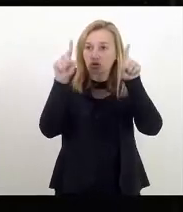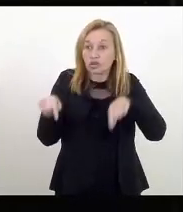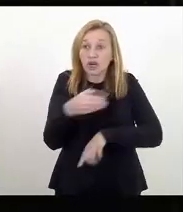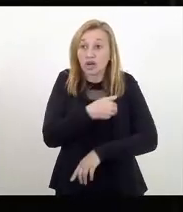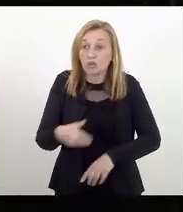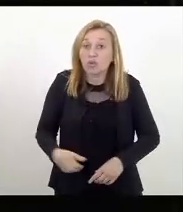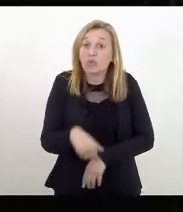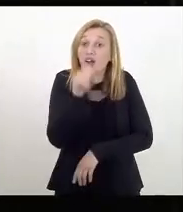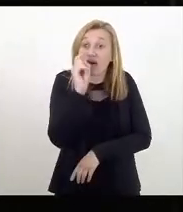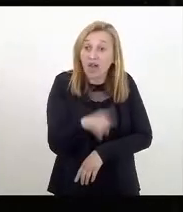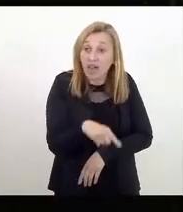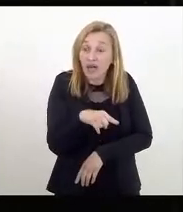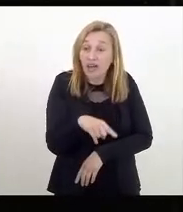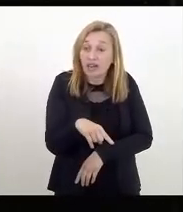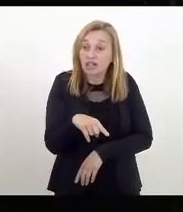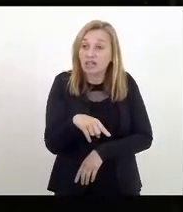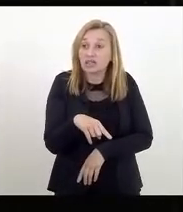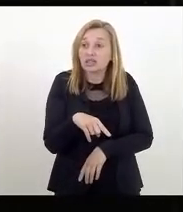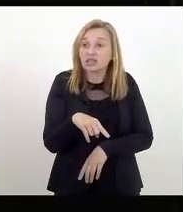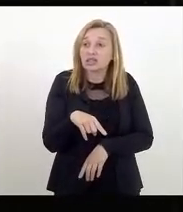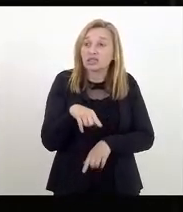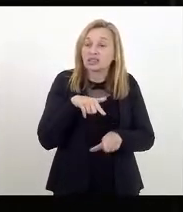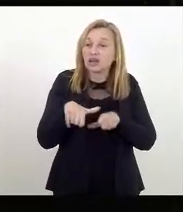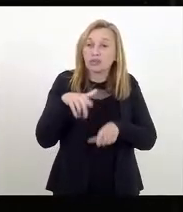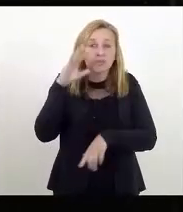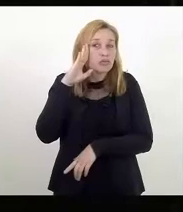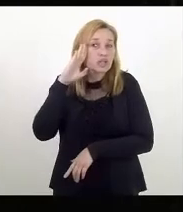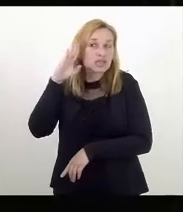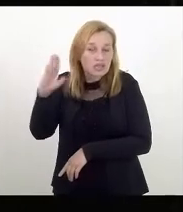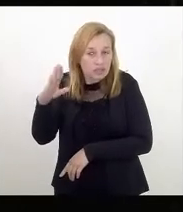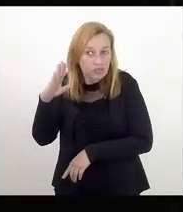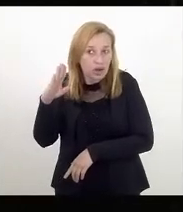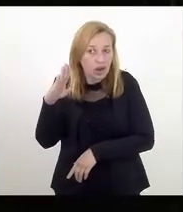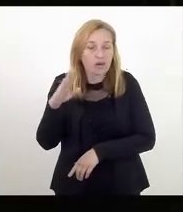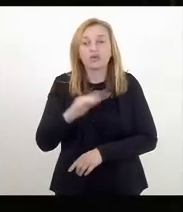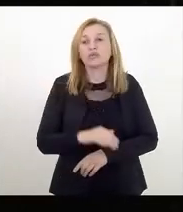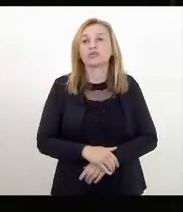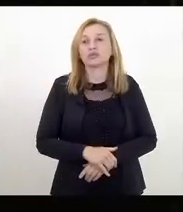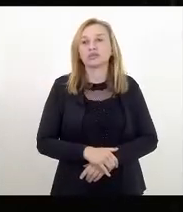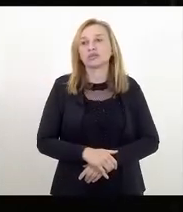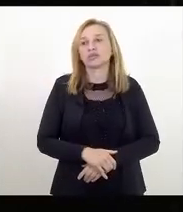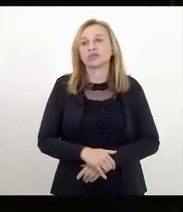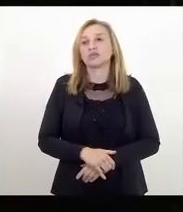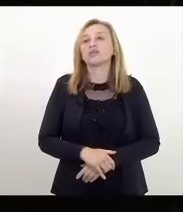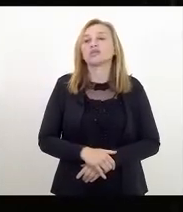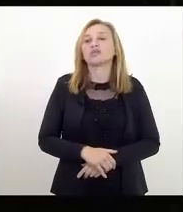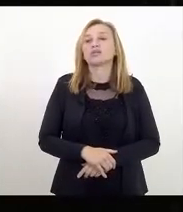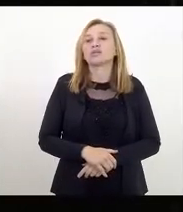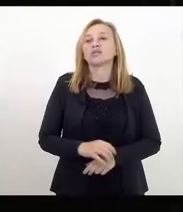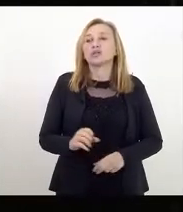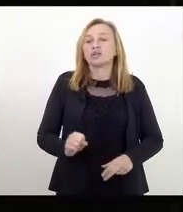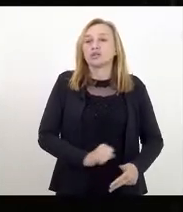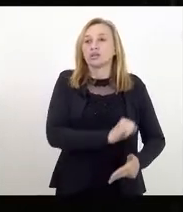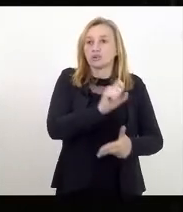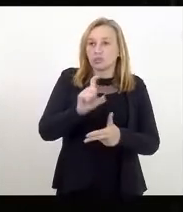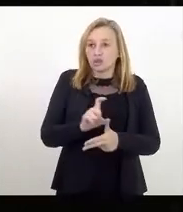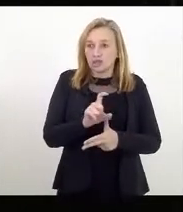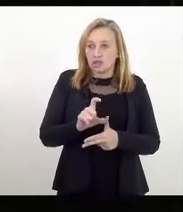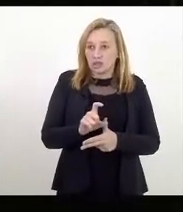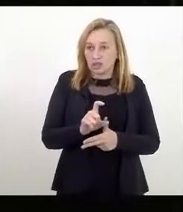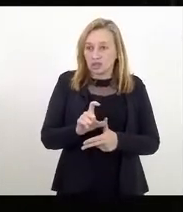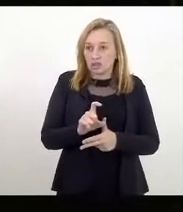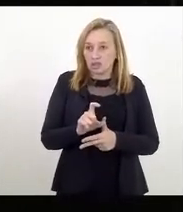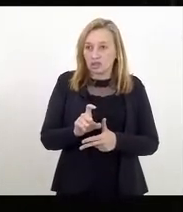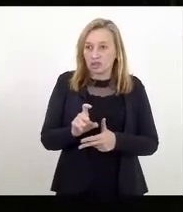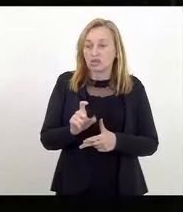é função exclusiva, iniciativa exclusiva do Poder Executivo. Então, eu faço